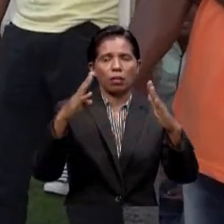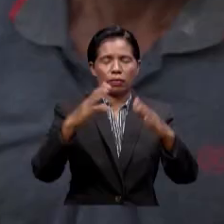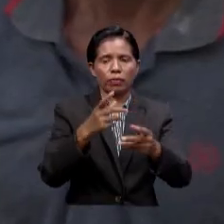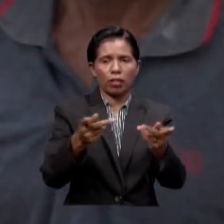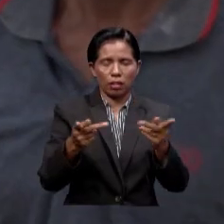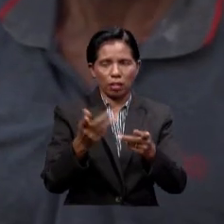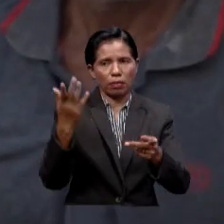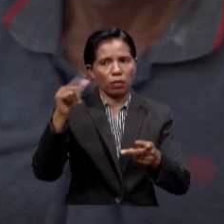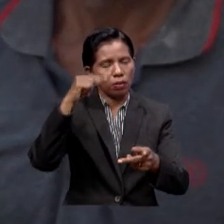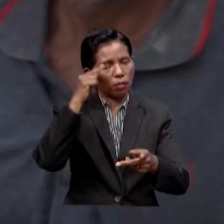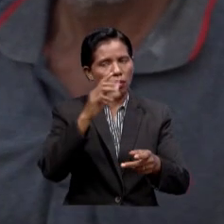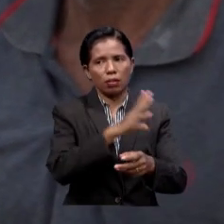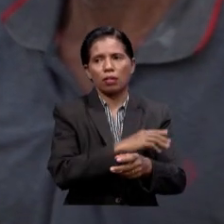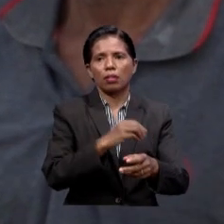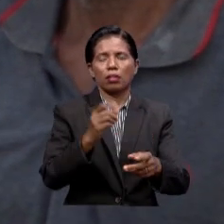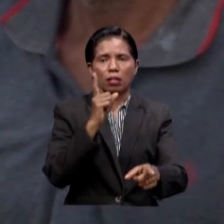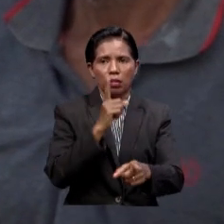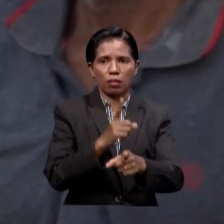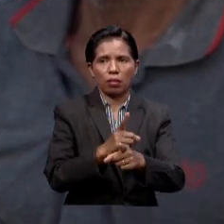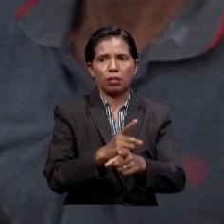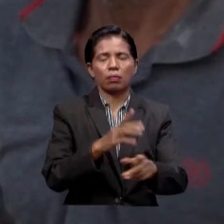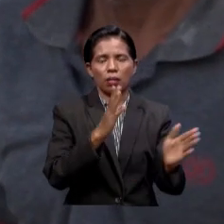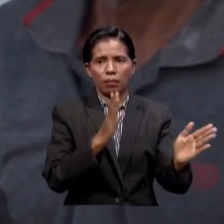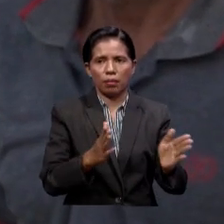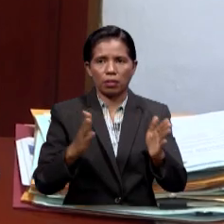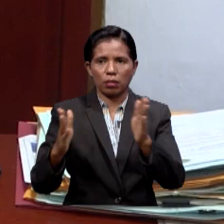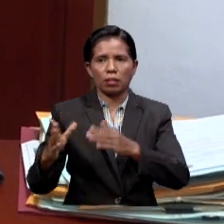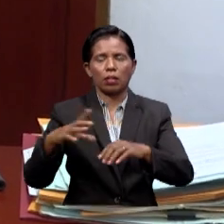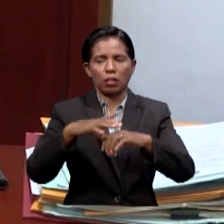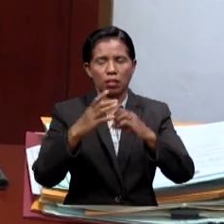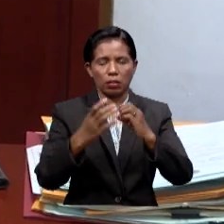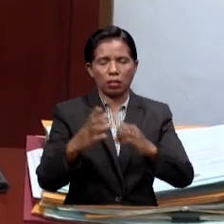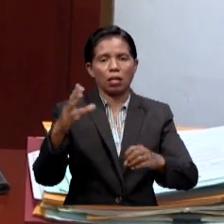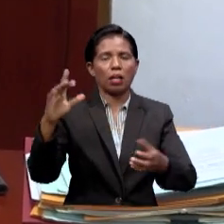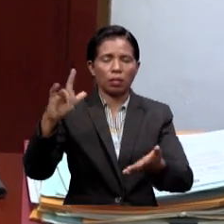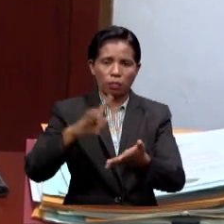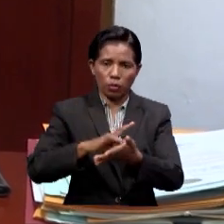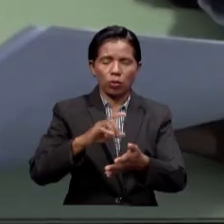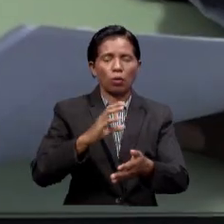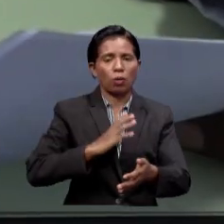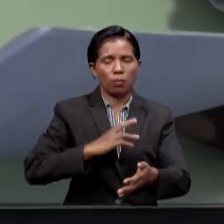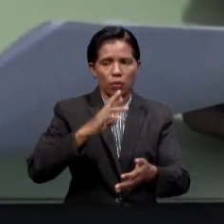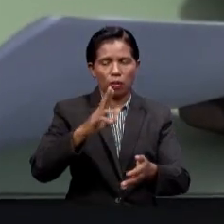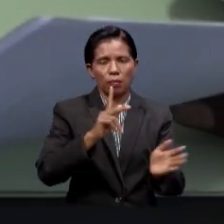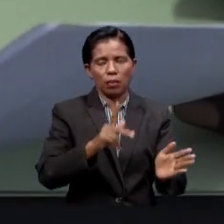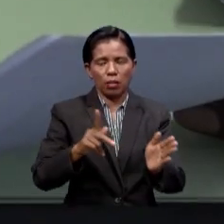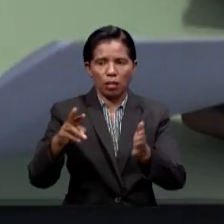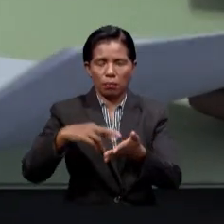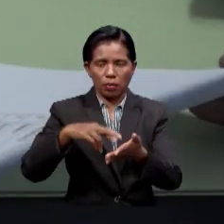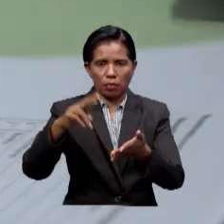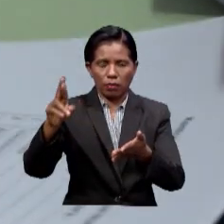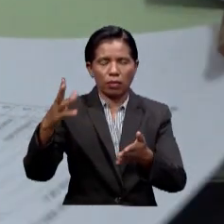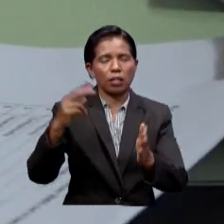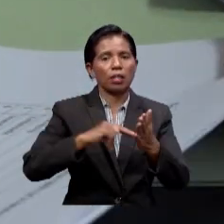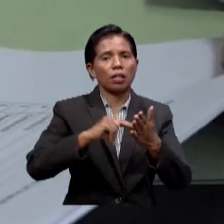afirma, governo ne posição claro, ba processo construção aeroporto Comoro, tamba plano ne, aprova ona e a